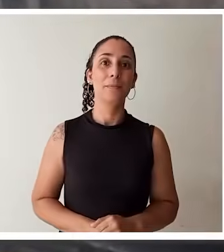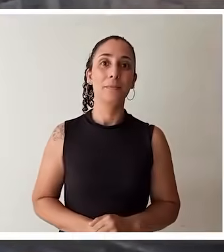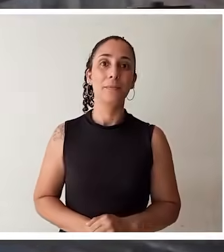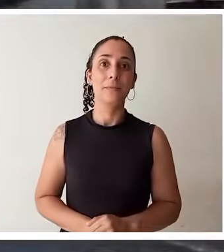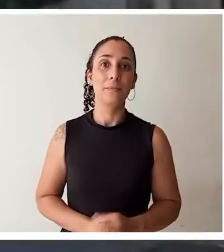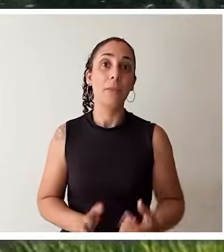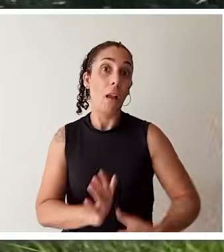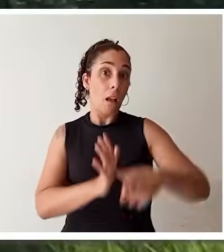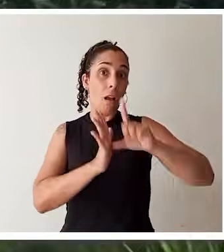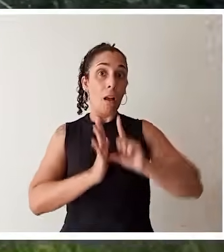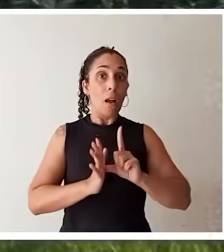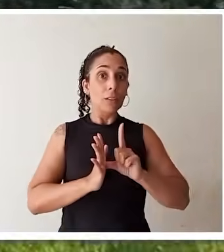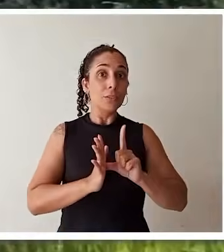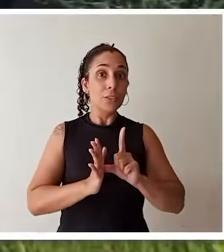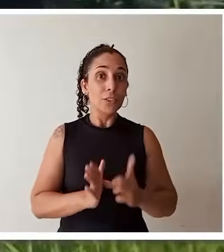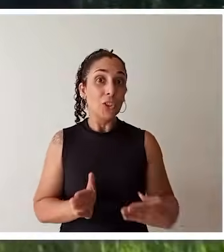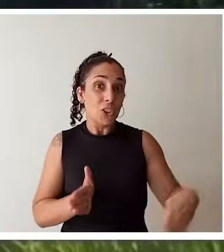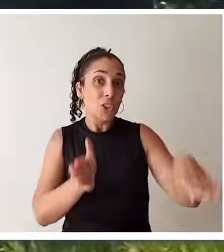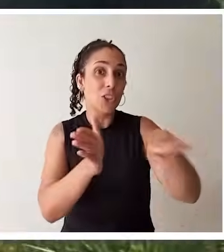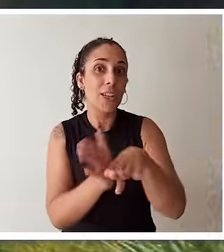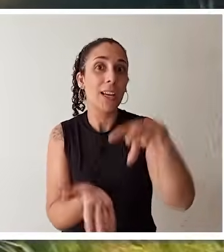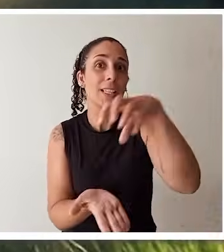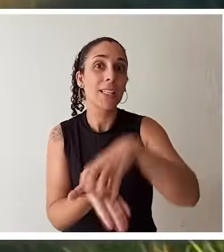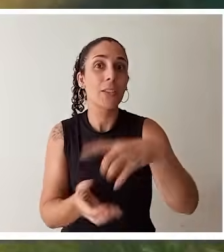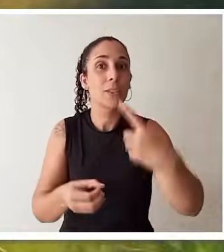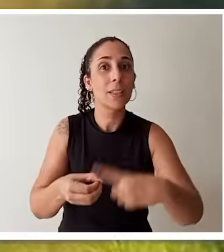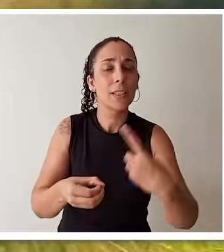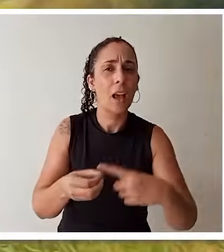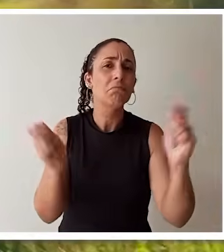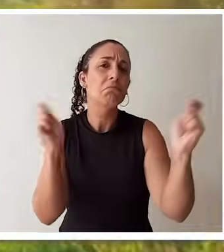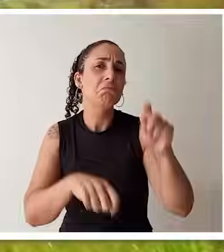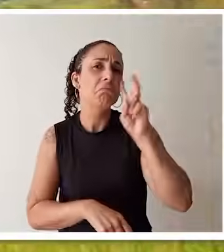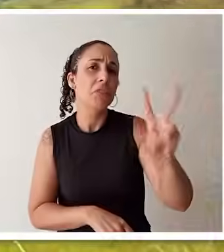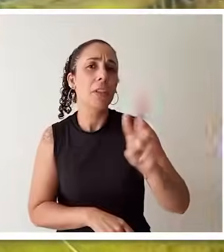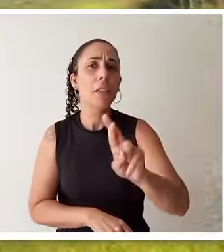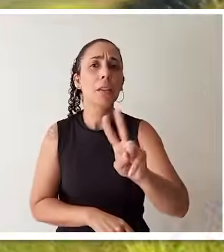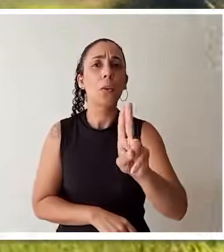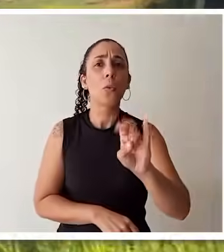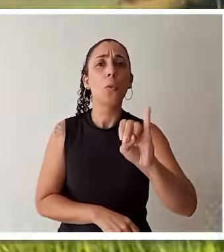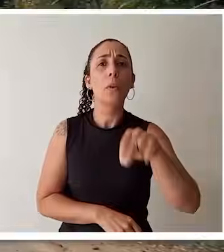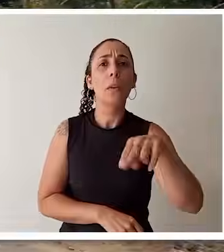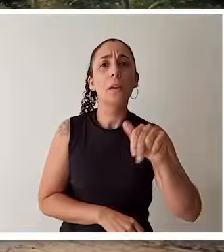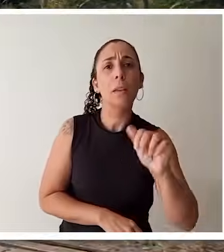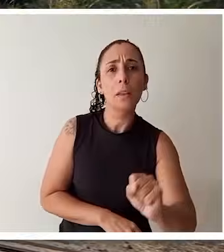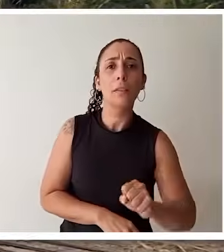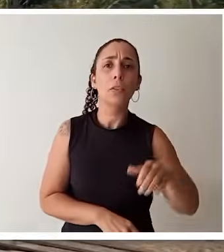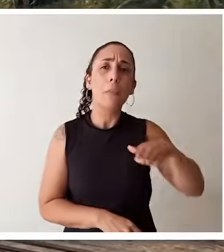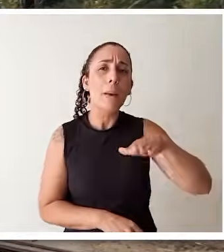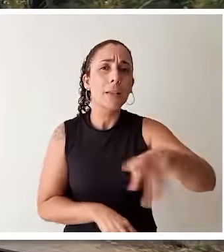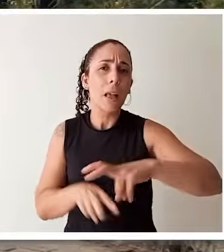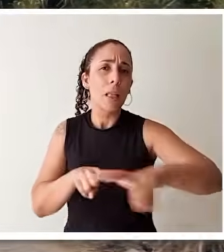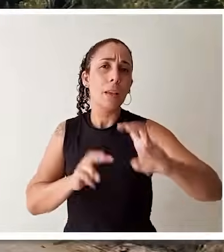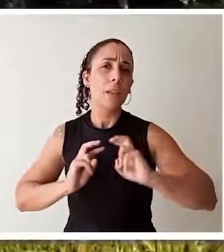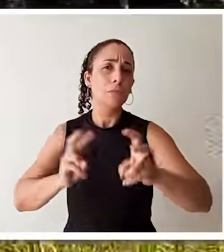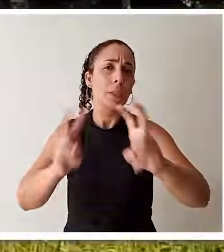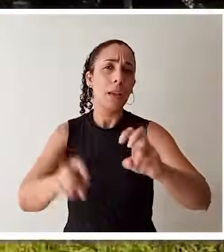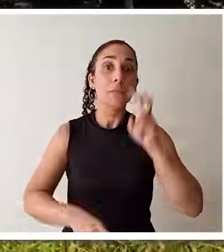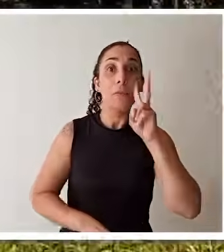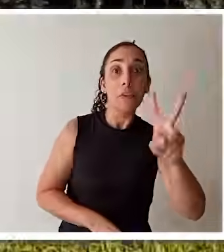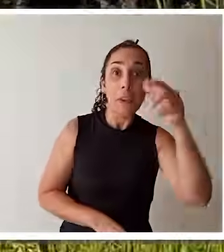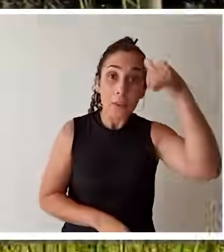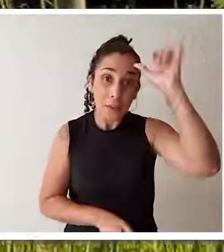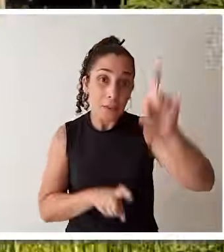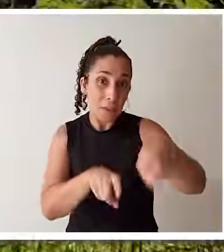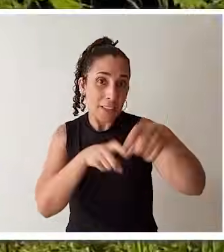daqui. E antes de chegar ao centro da cidade, a gente passa por ruínas, atravessamos a linha do trem, passamos